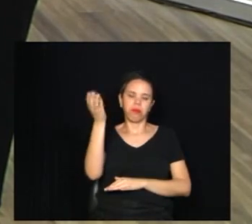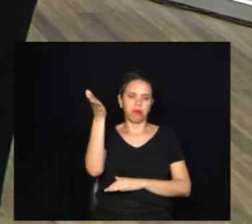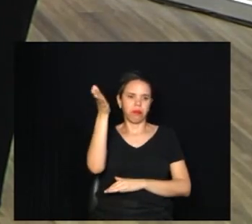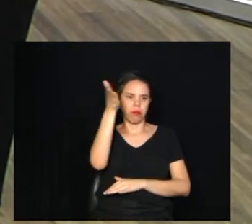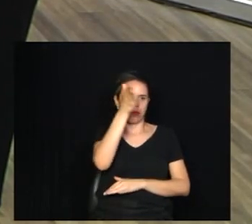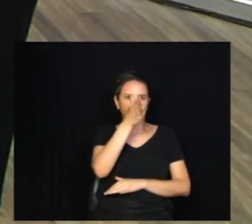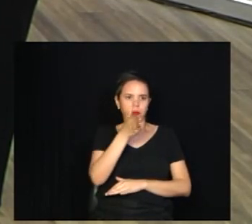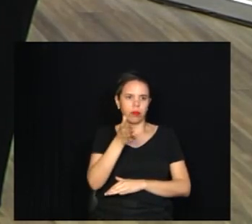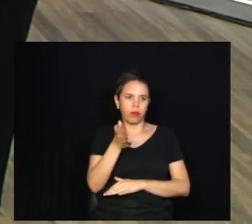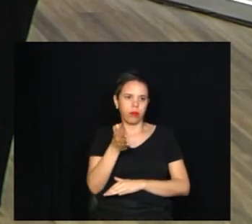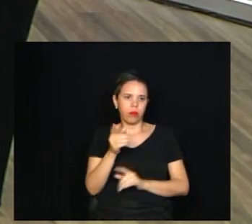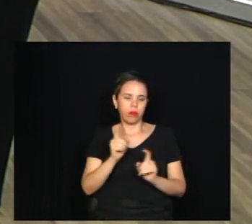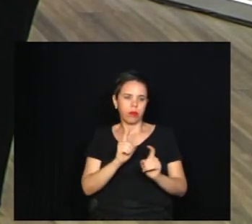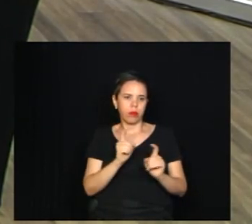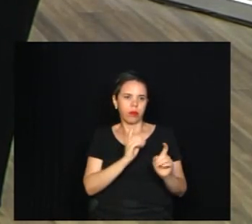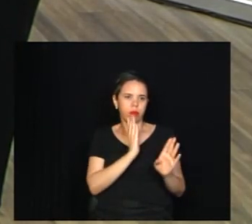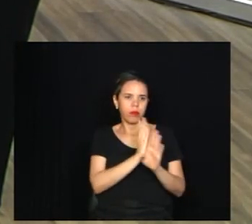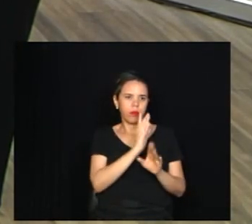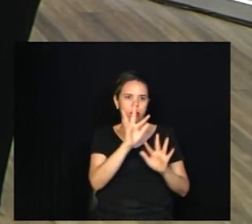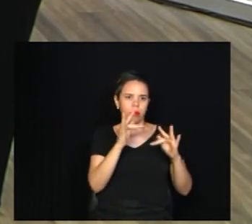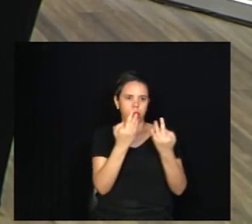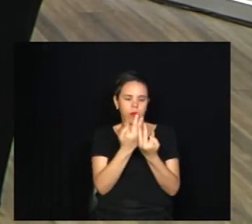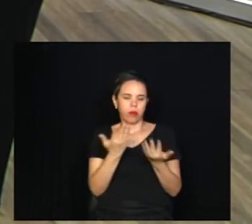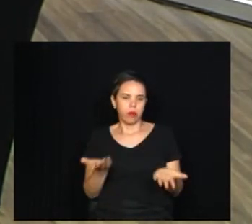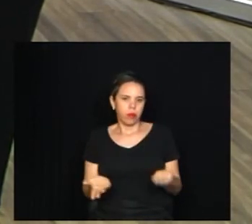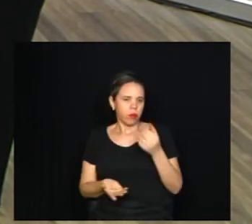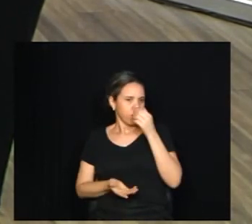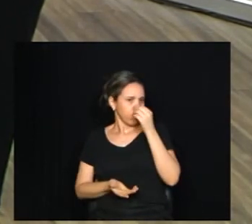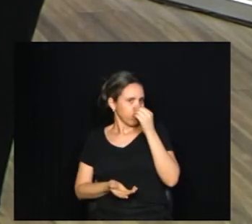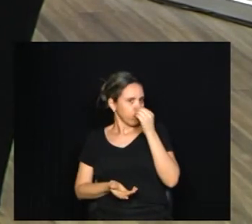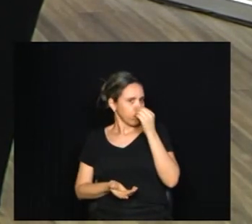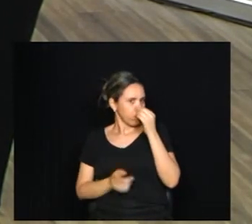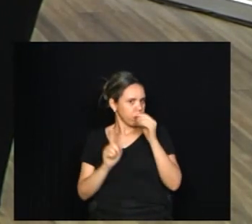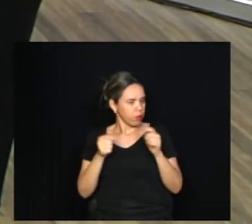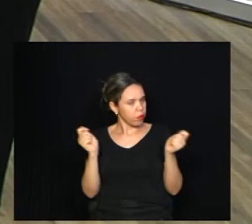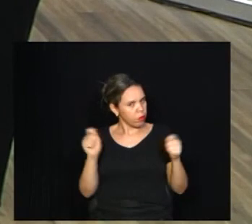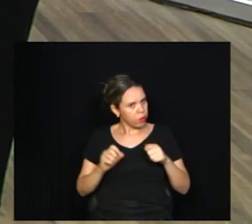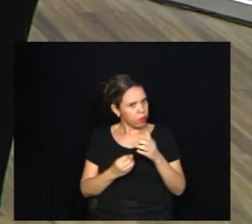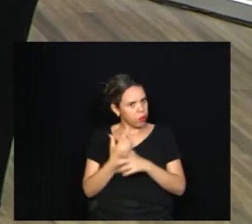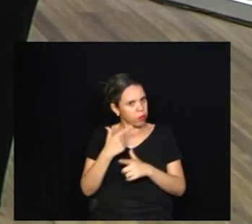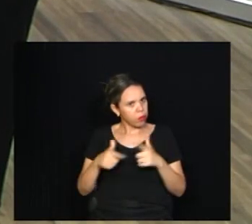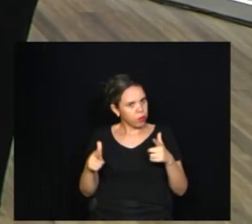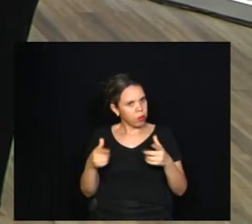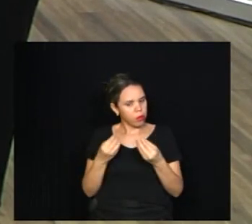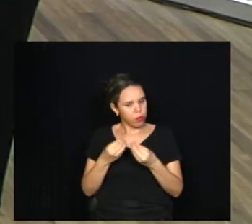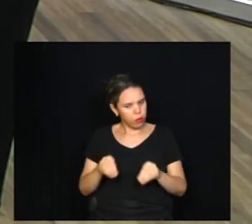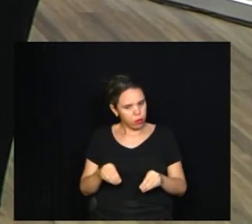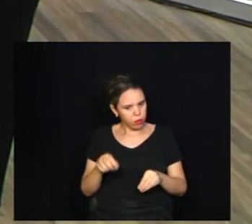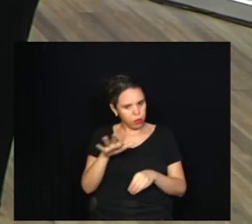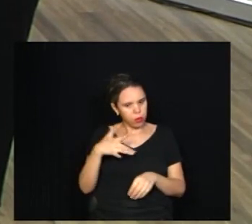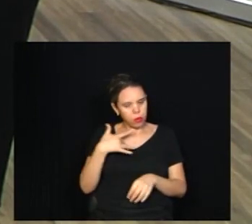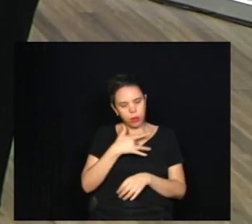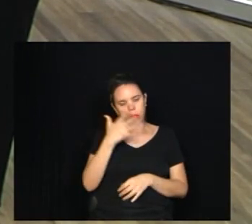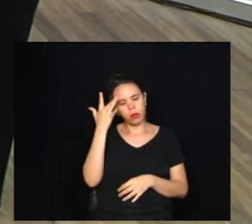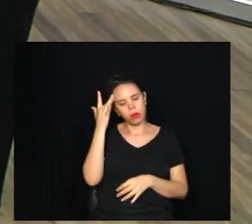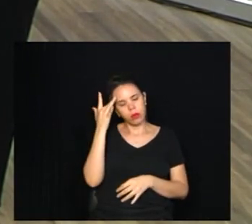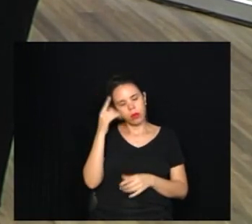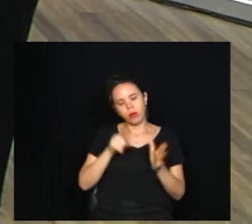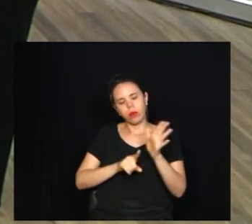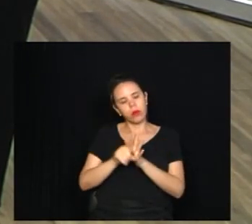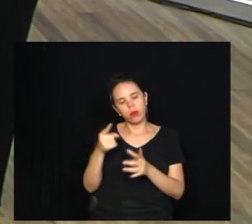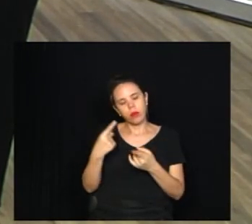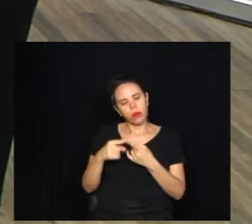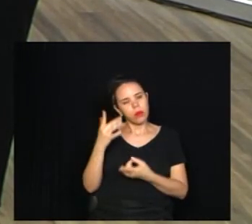enfim, se reuniram com os familiares. Isso pode ter um impacto para a área da saúde? Por que eu estou